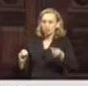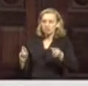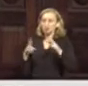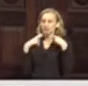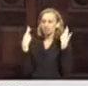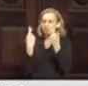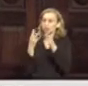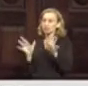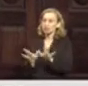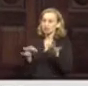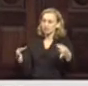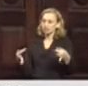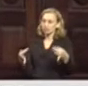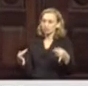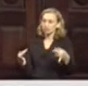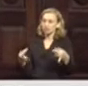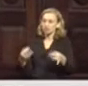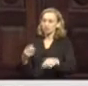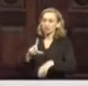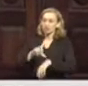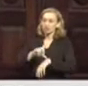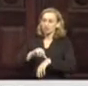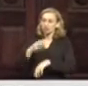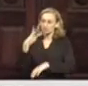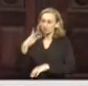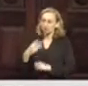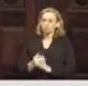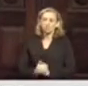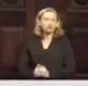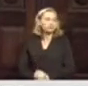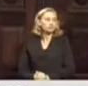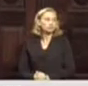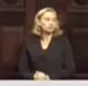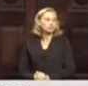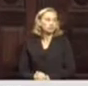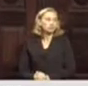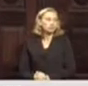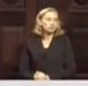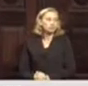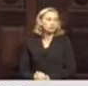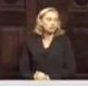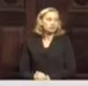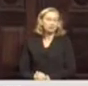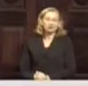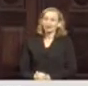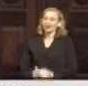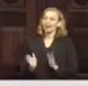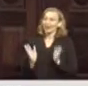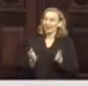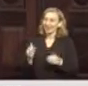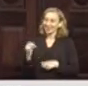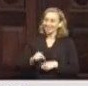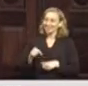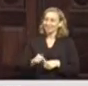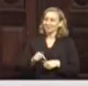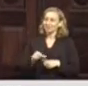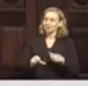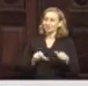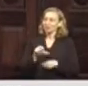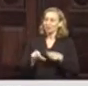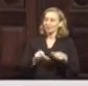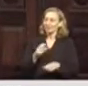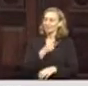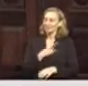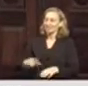Senhor presidente, mudou o presidente agora. Aqui a mudança de presidência não tem nem, não passa nem pelo